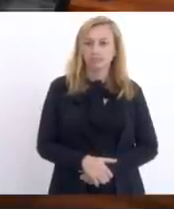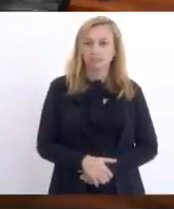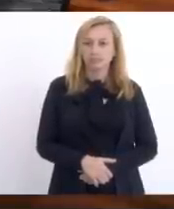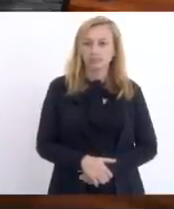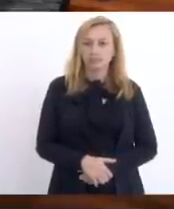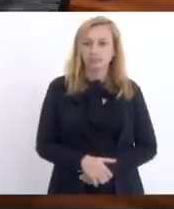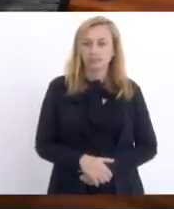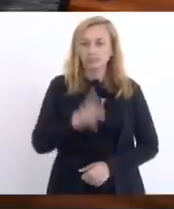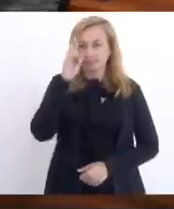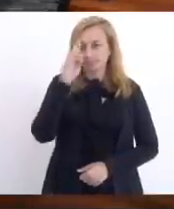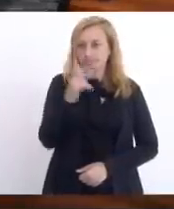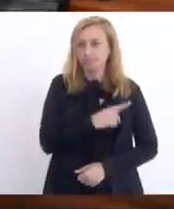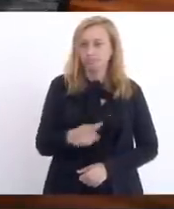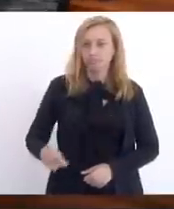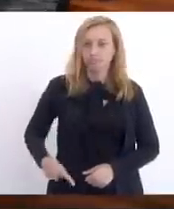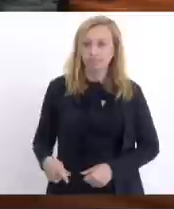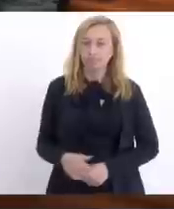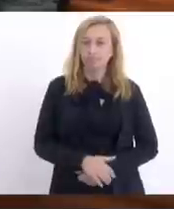Senhor presidente.